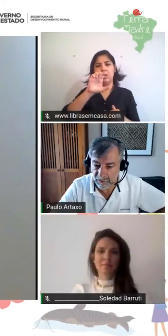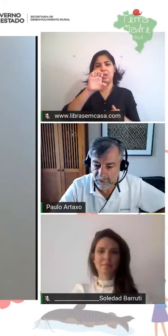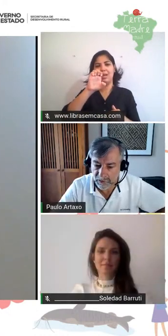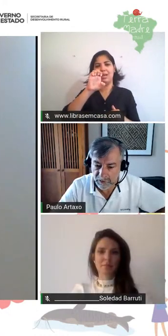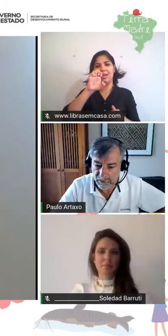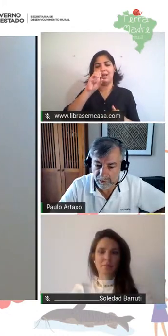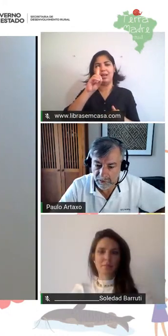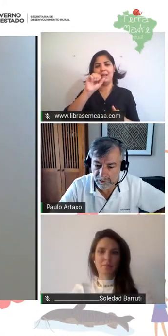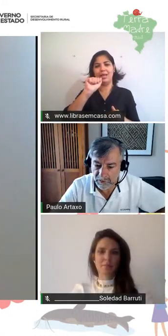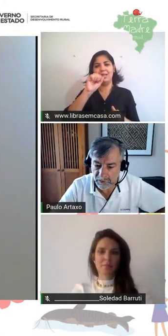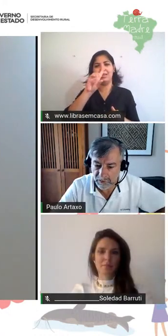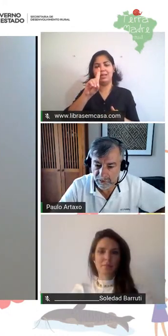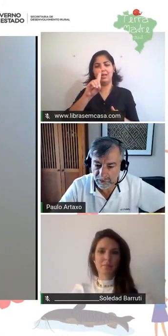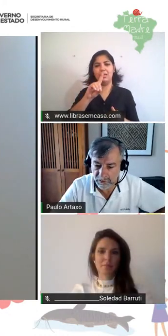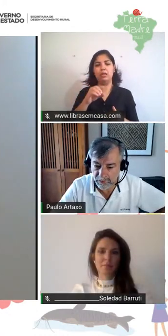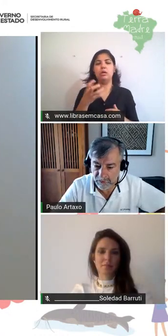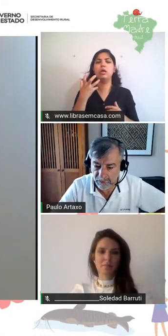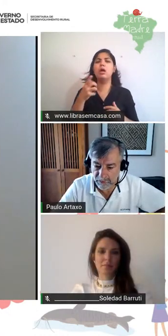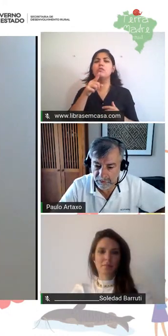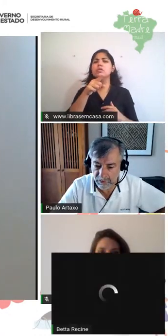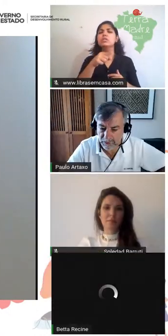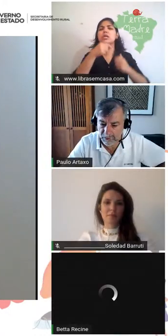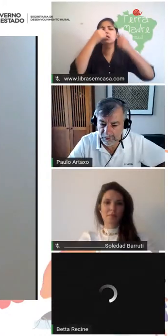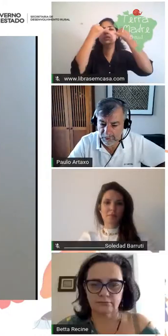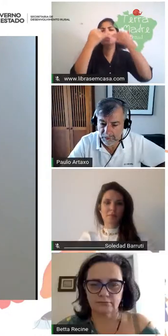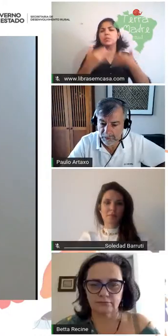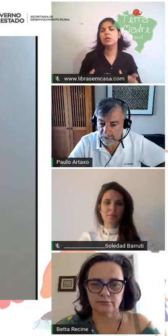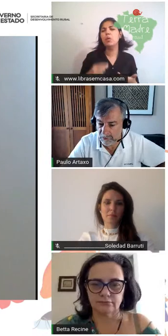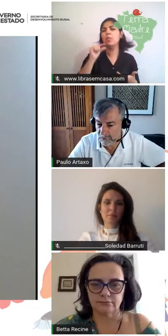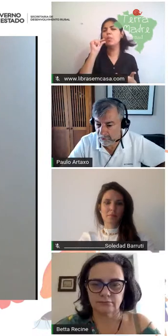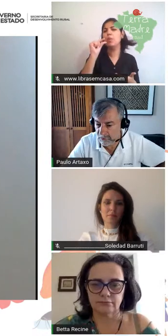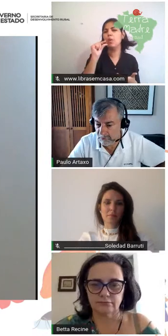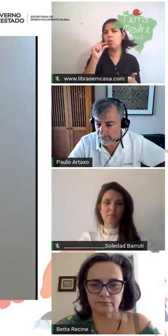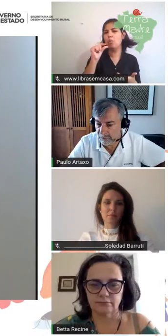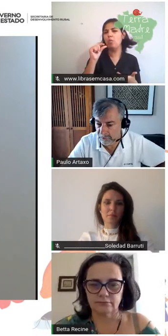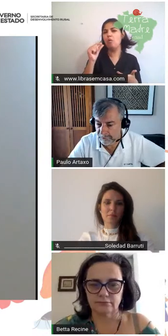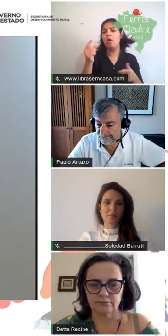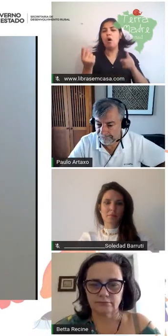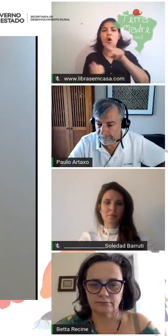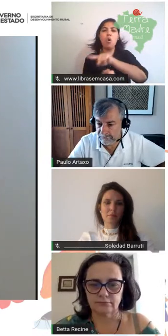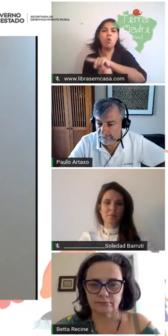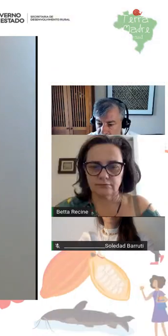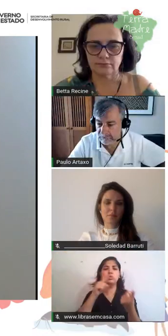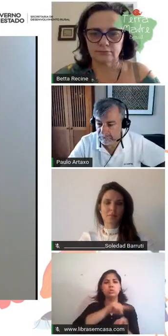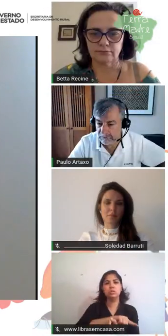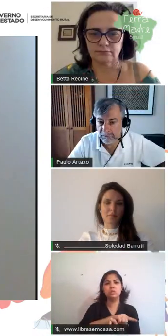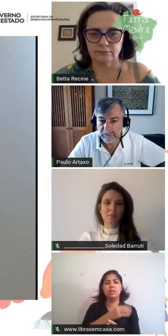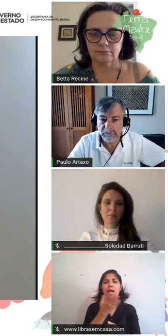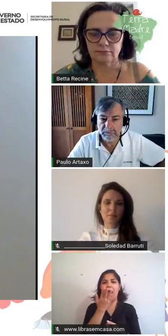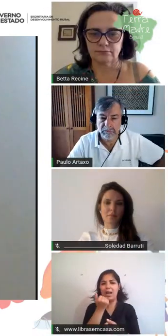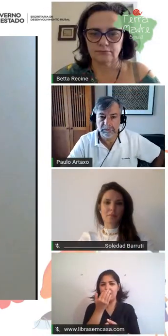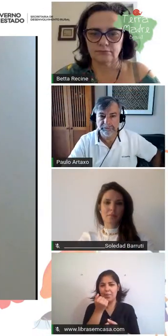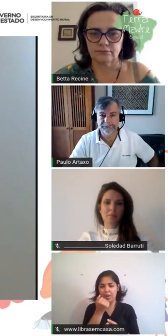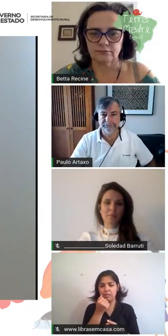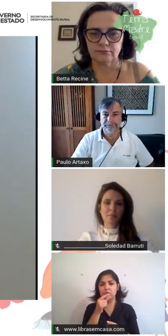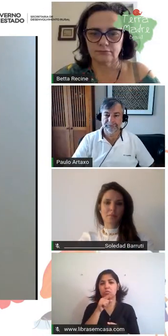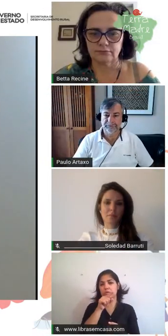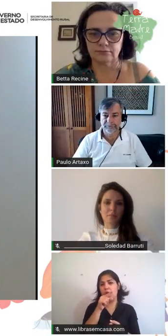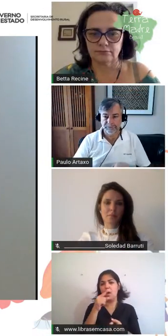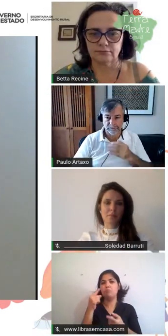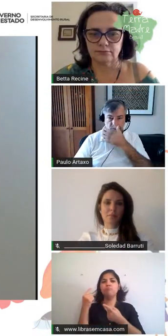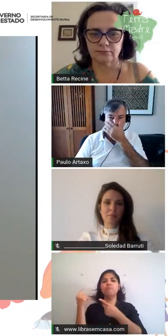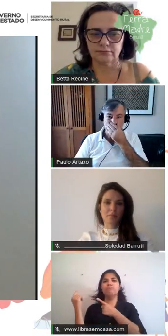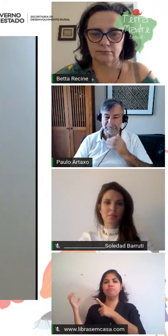comentasse um pouco sobre algumas das contradições relacionadas à alimentação que foram provocadas, de uma certa forma,